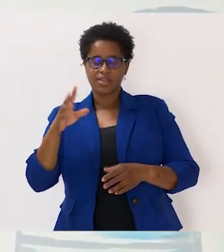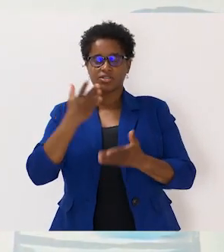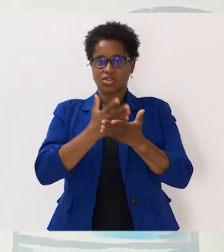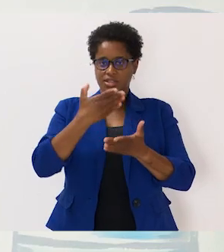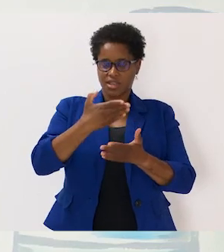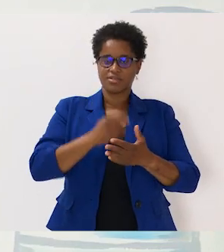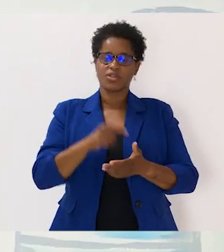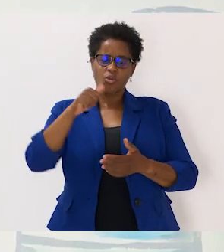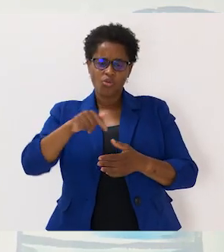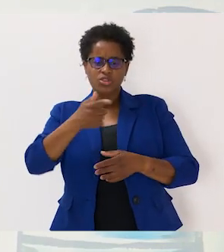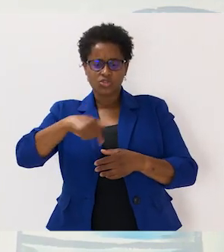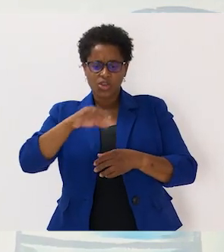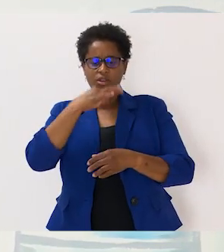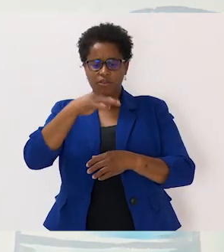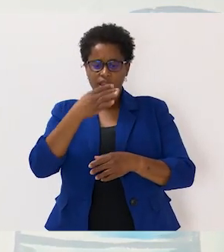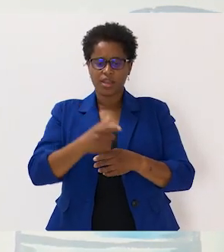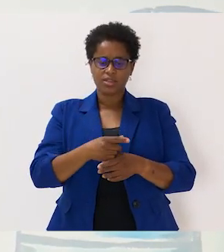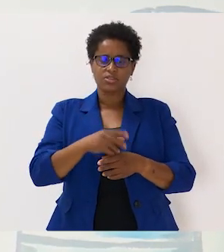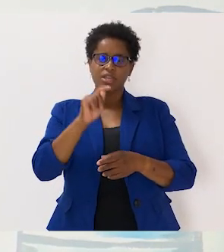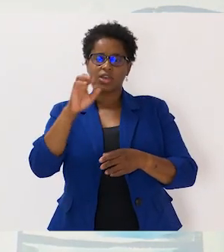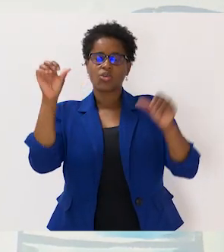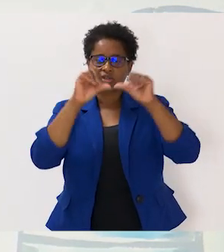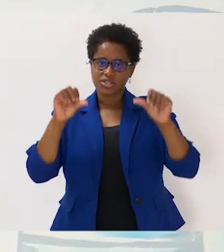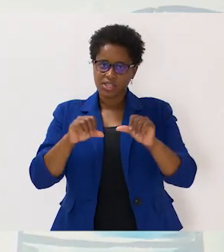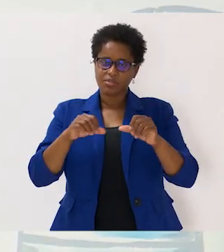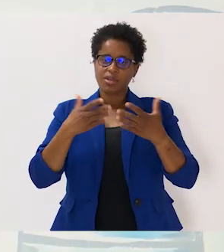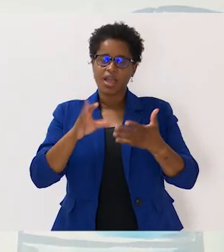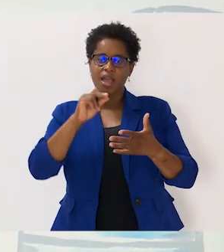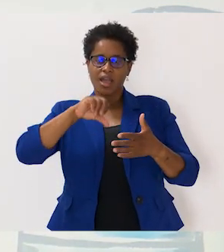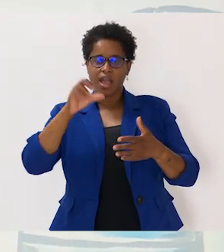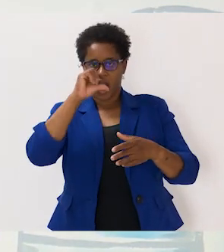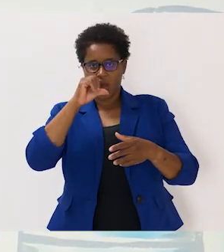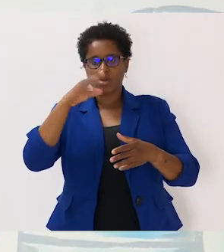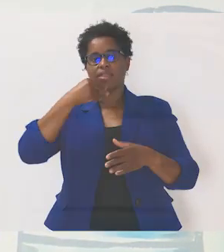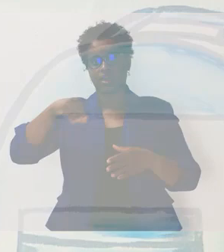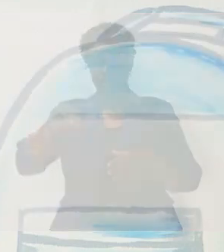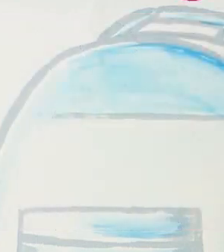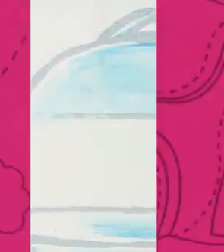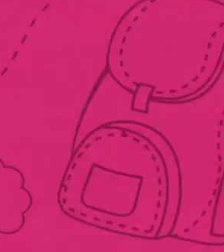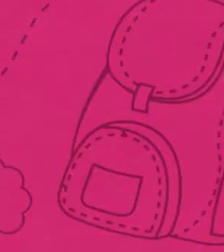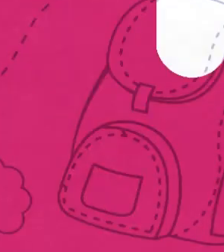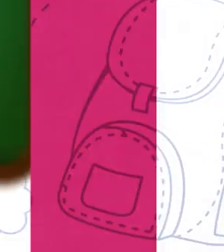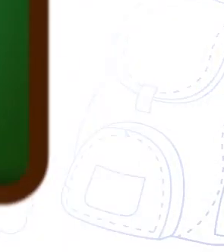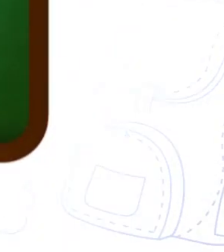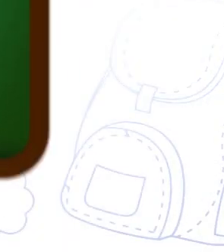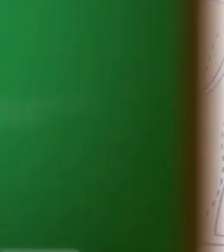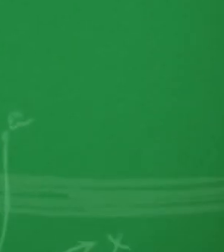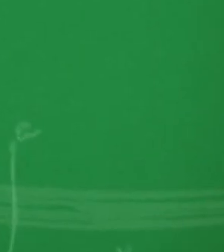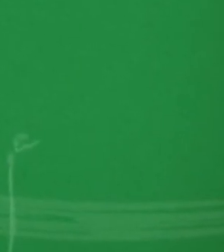ano. Hoje nós iremos falar dos ecossistemas aquáticos e terrestres.